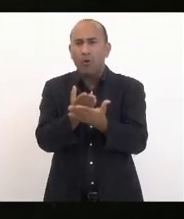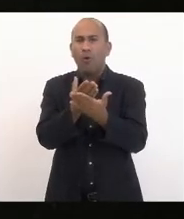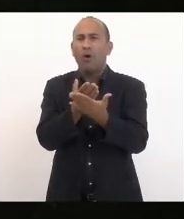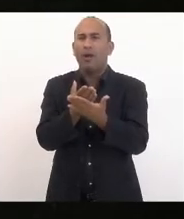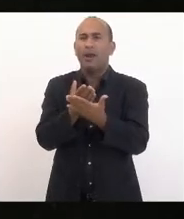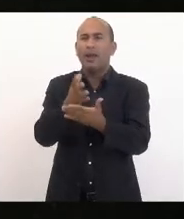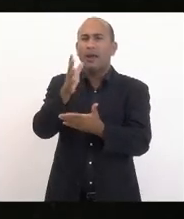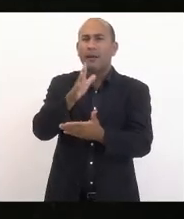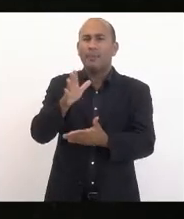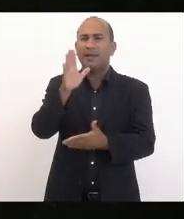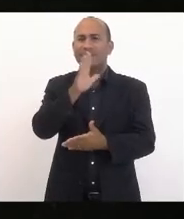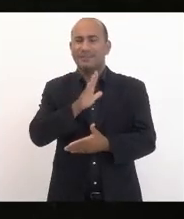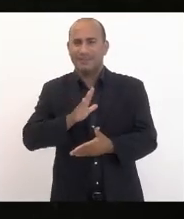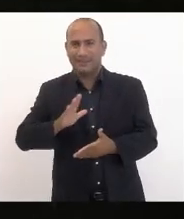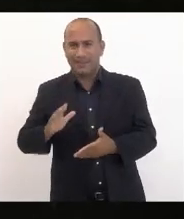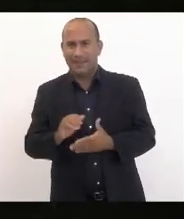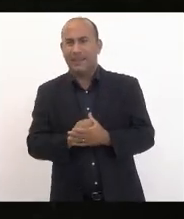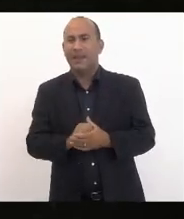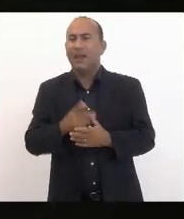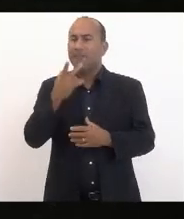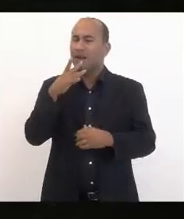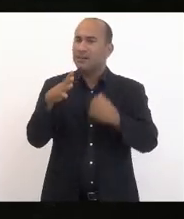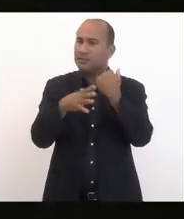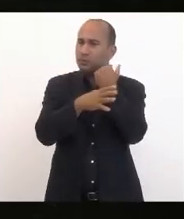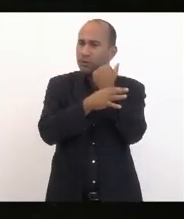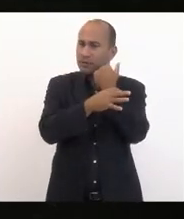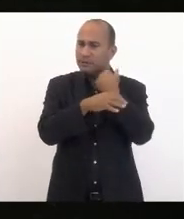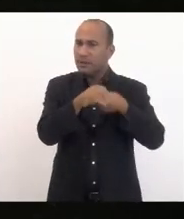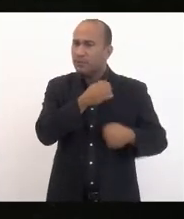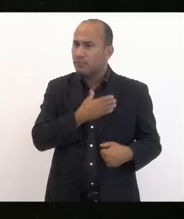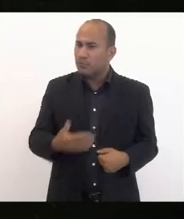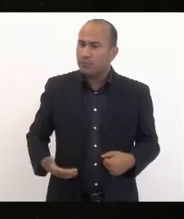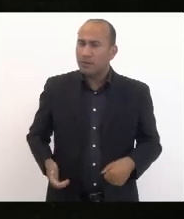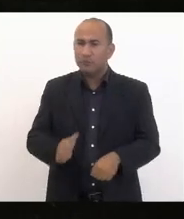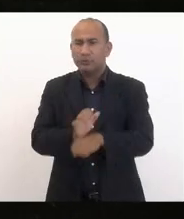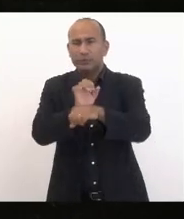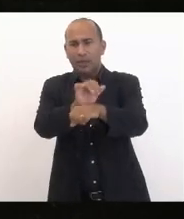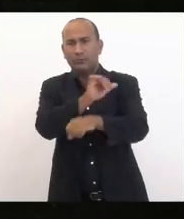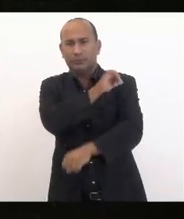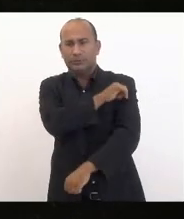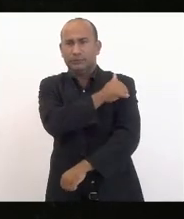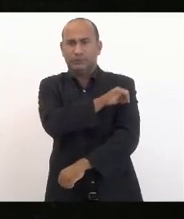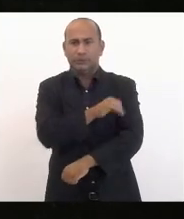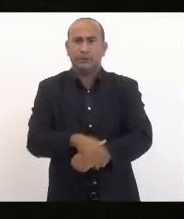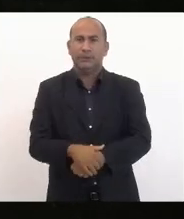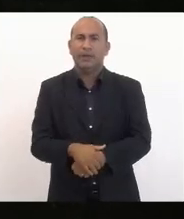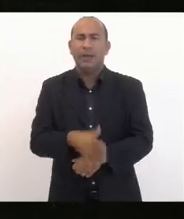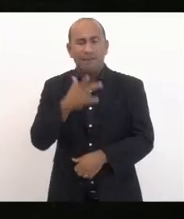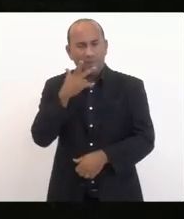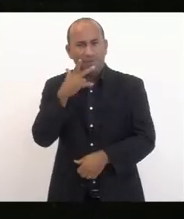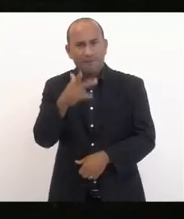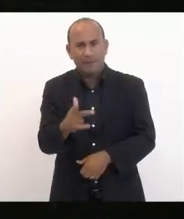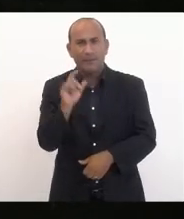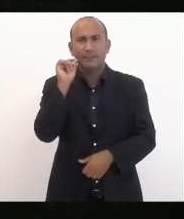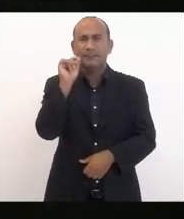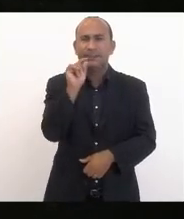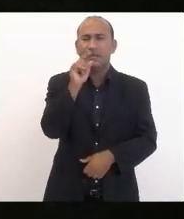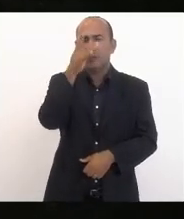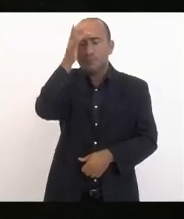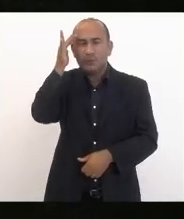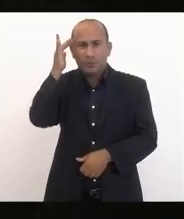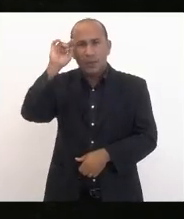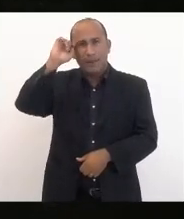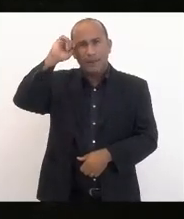Estatística, o próprio Instituto de Segurança Pública do Estado do Rio de Janeiro, dá conta de que as pessoas